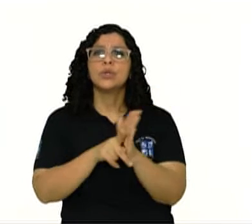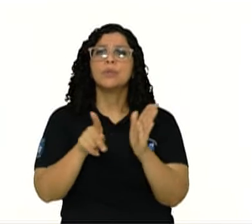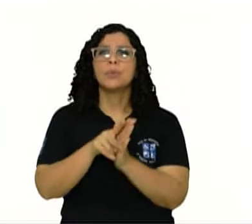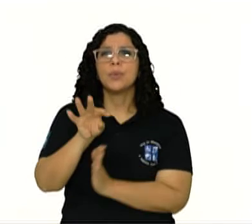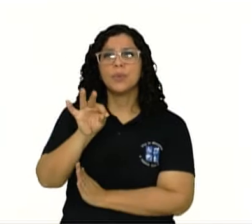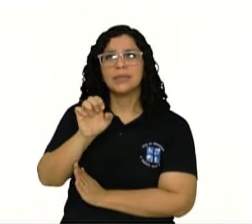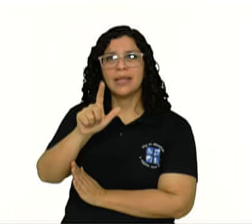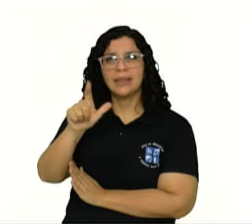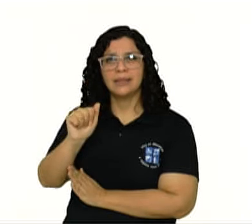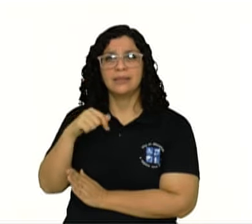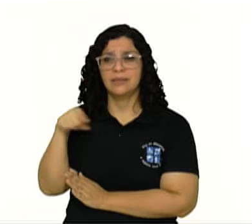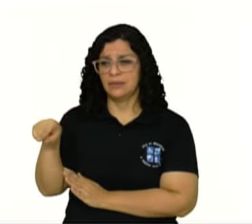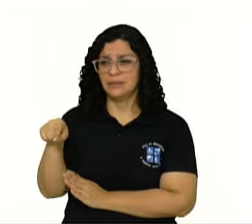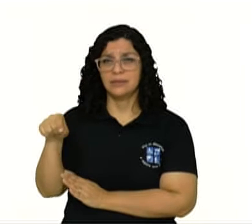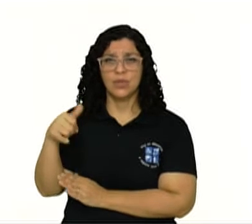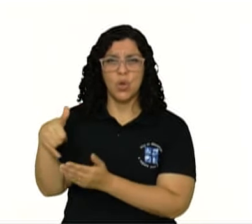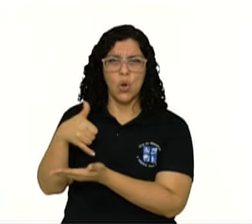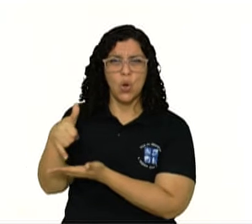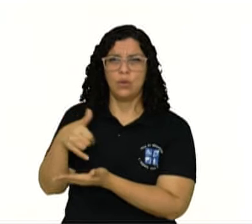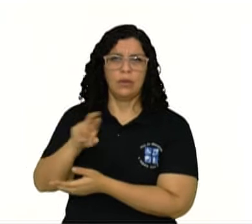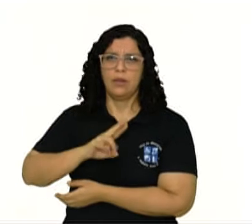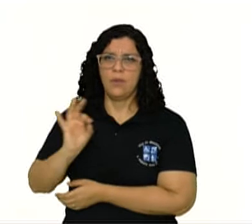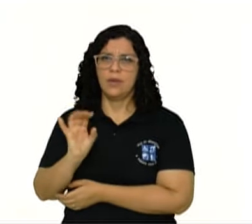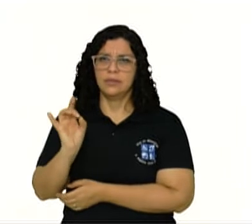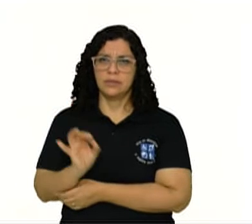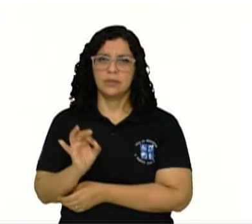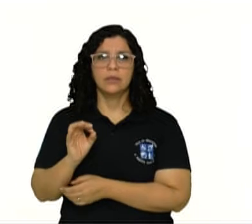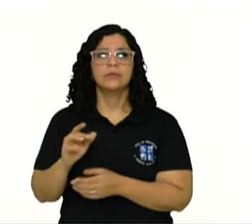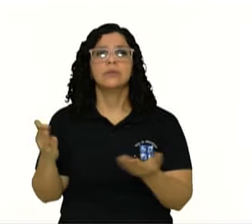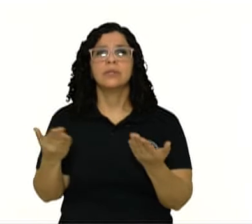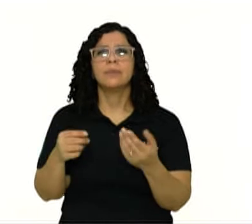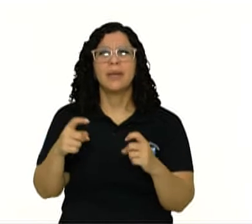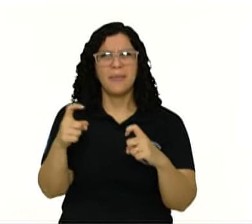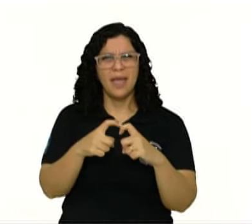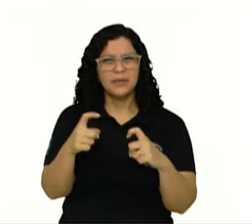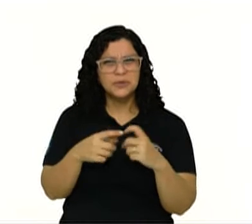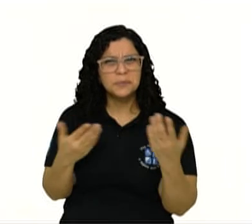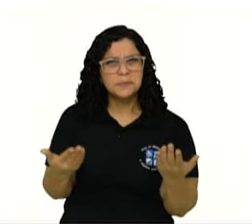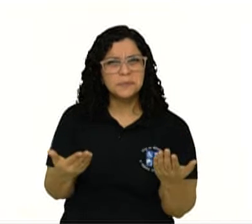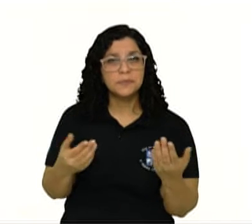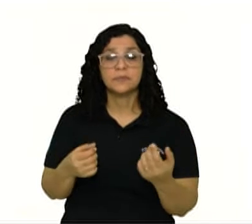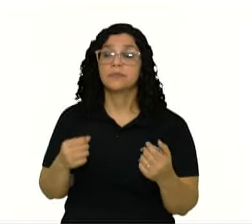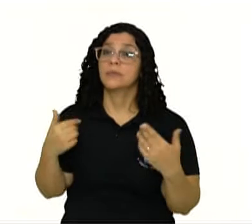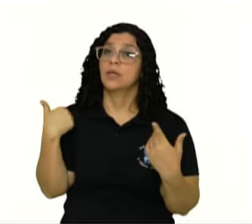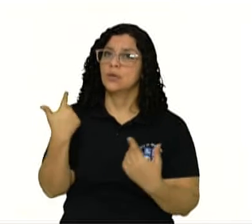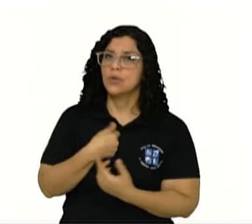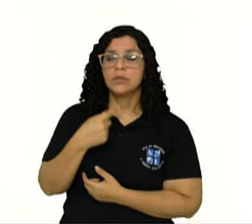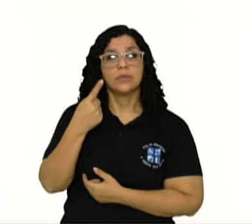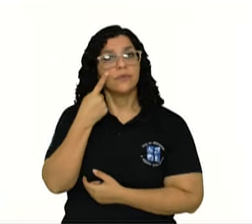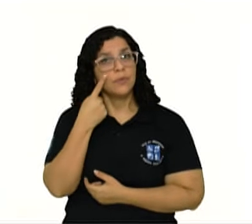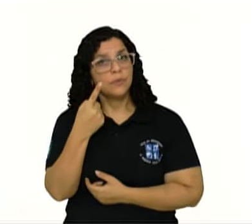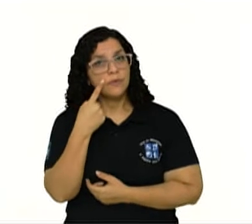telas, né? Então aqui não é a alternativa correta. E a medicina. É claro que se